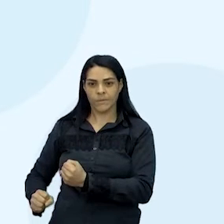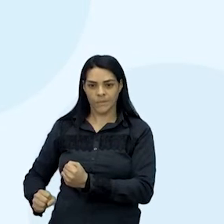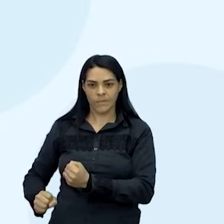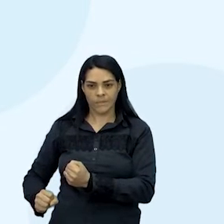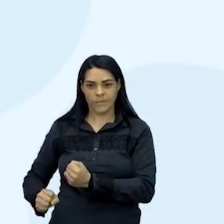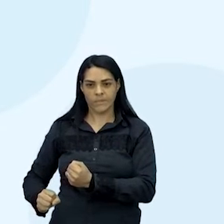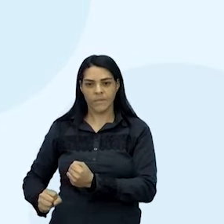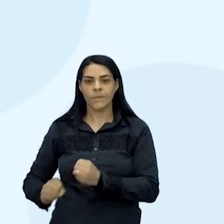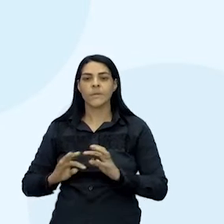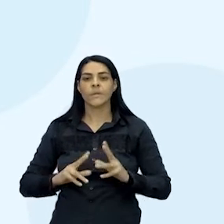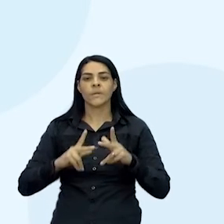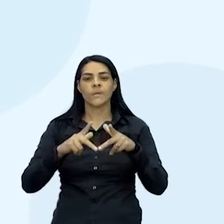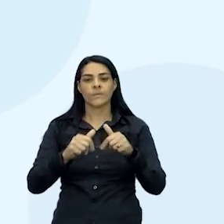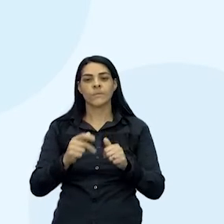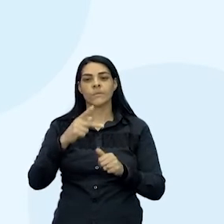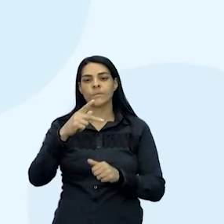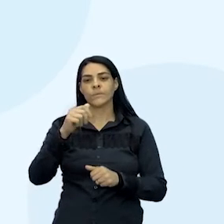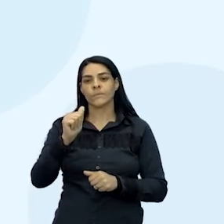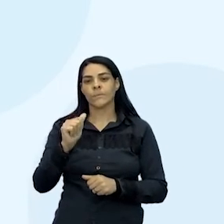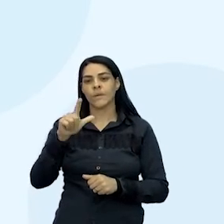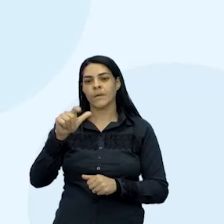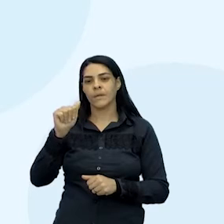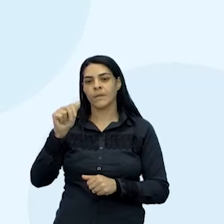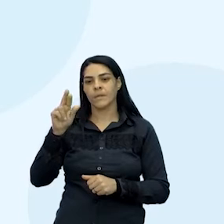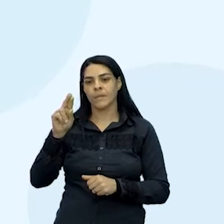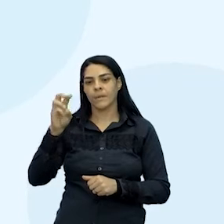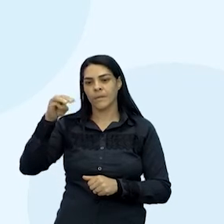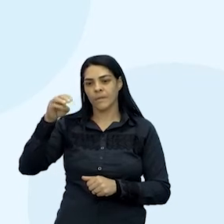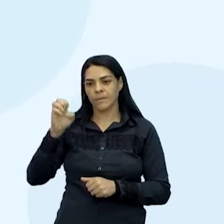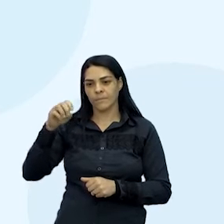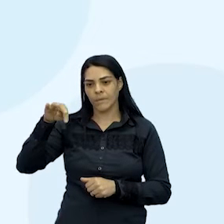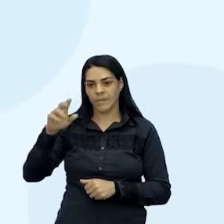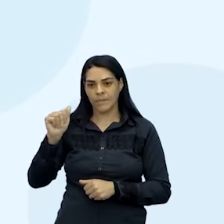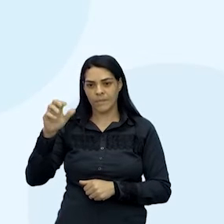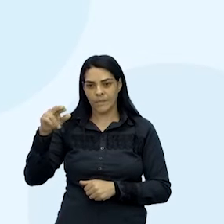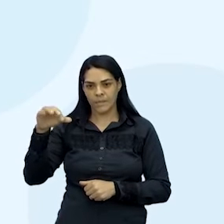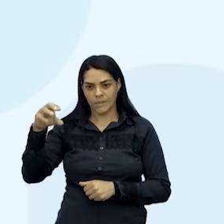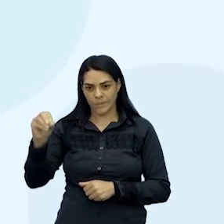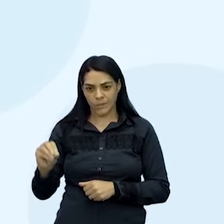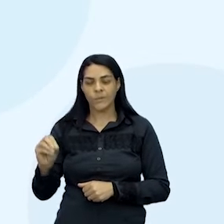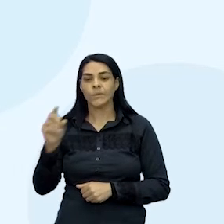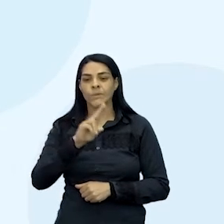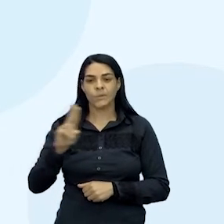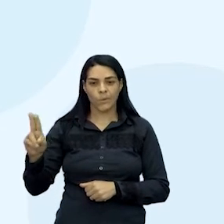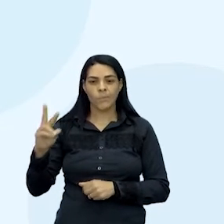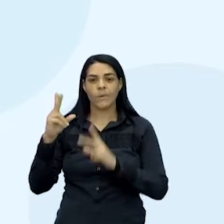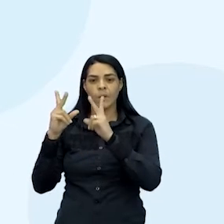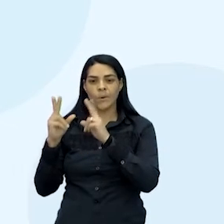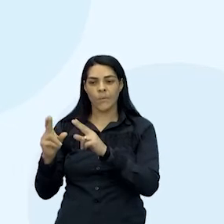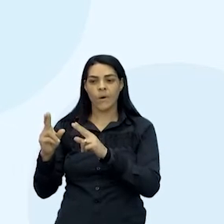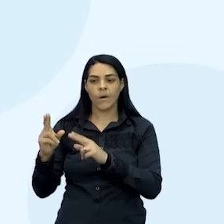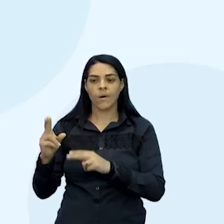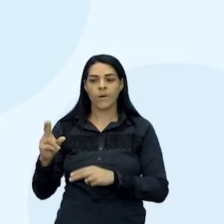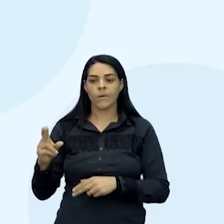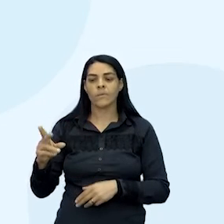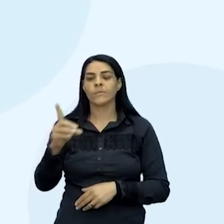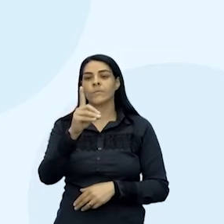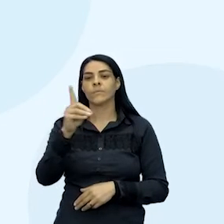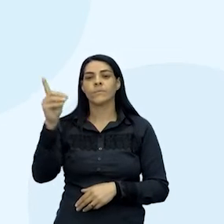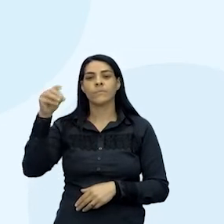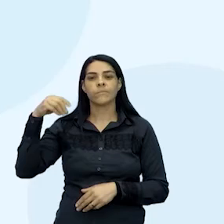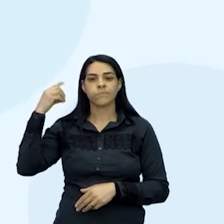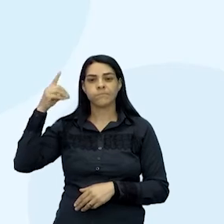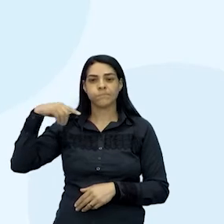dos parlamentares, que são também chamados aí de deputados. Aqui agora nós temos uma imagem